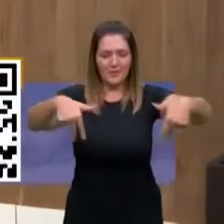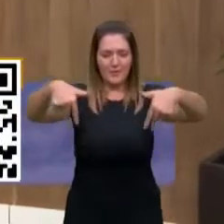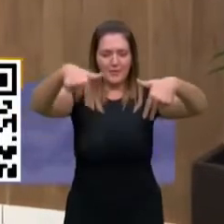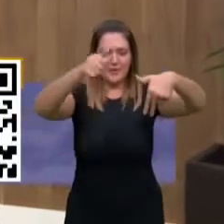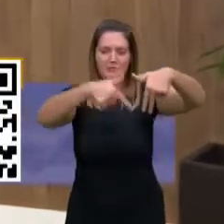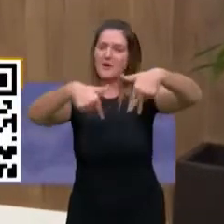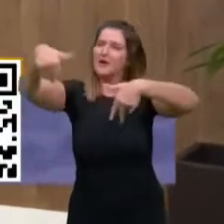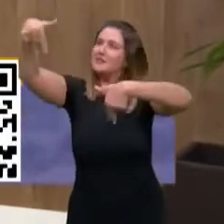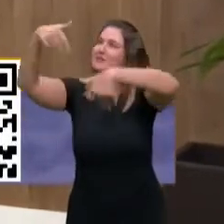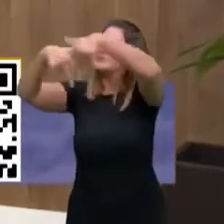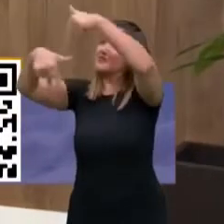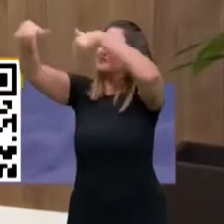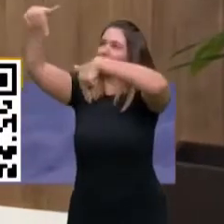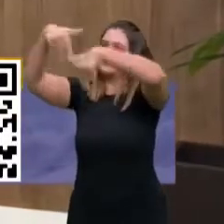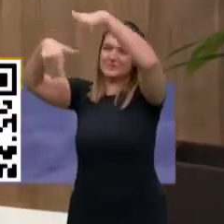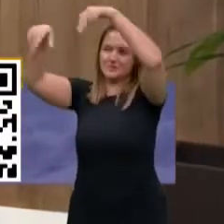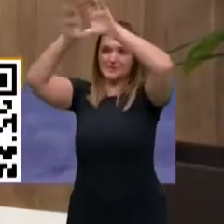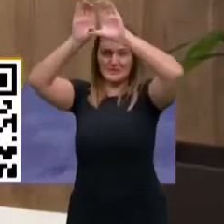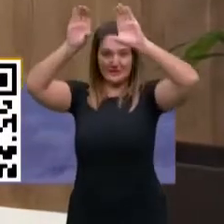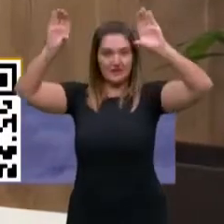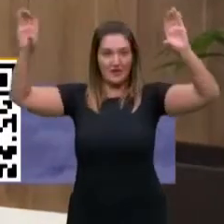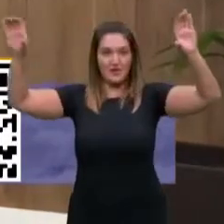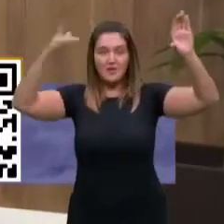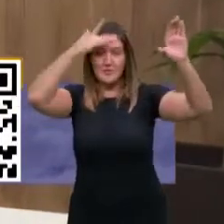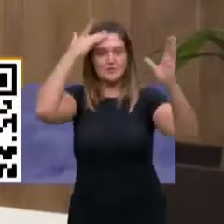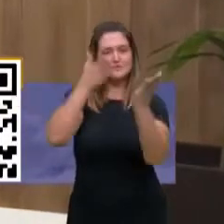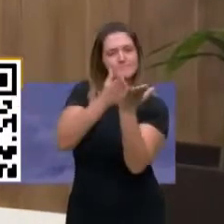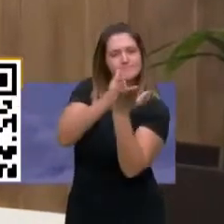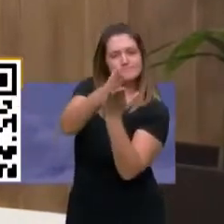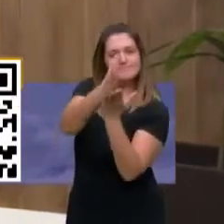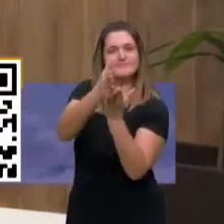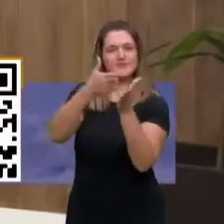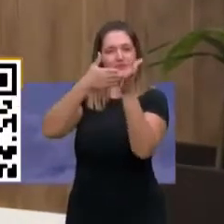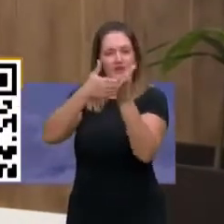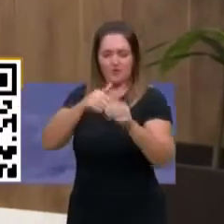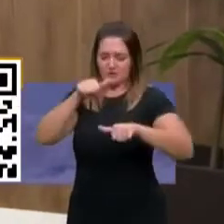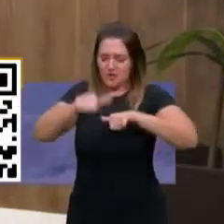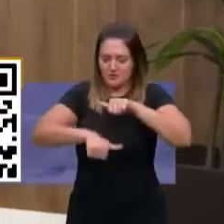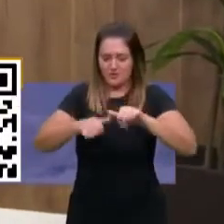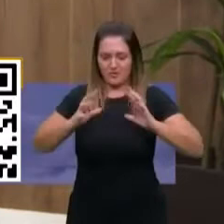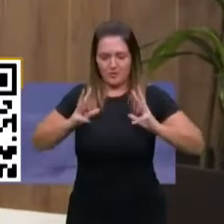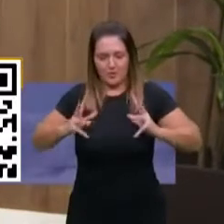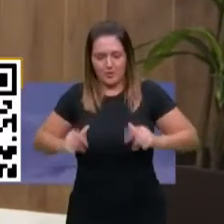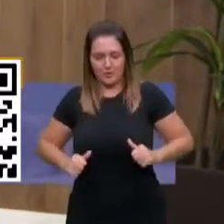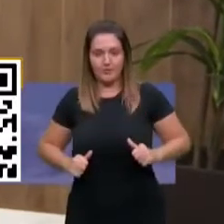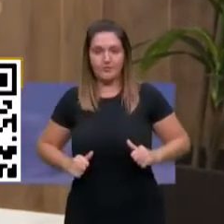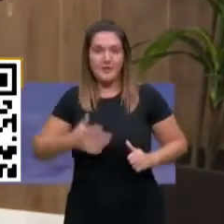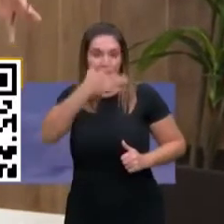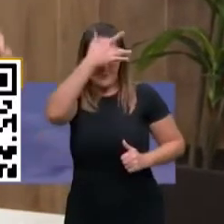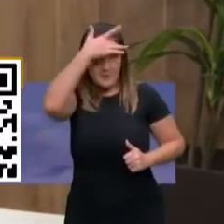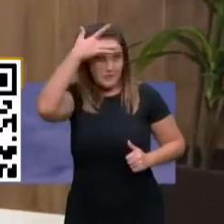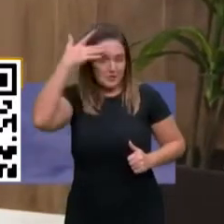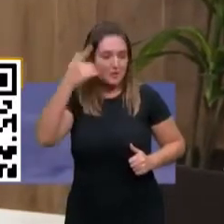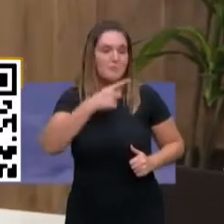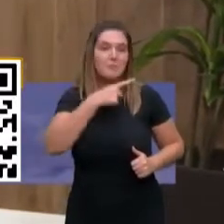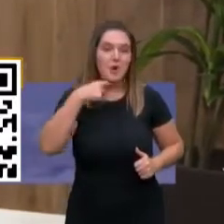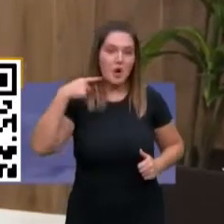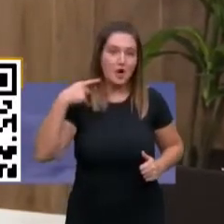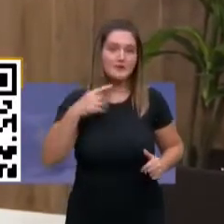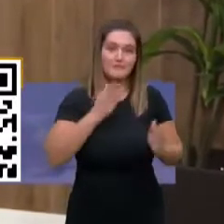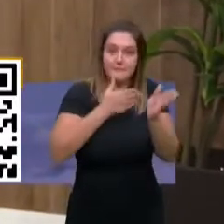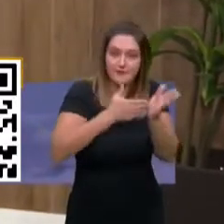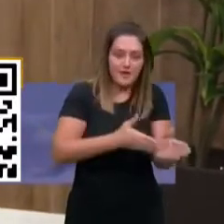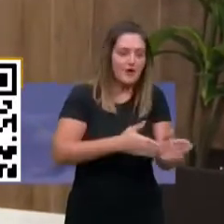céu. Os vivos, fiéis, serão transformados e levados. Os fiéis, mortos, serão